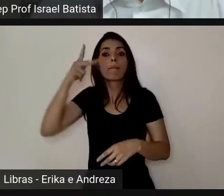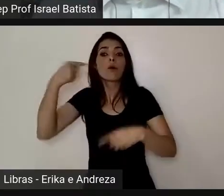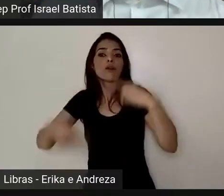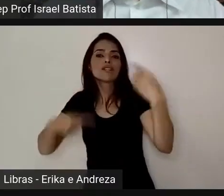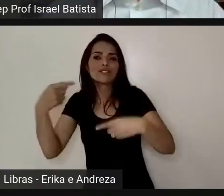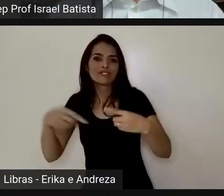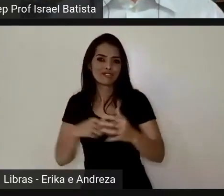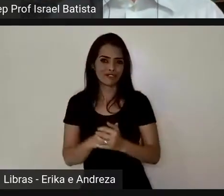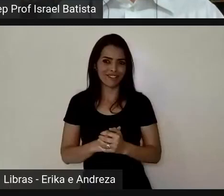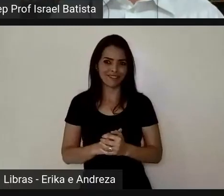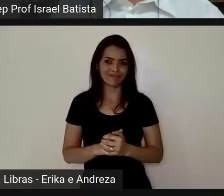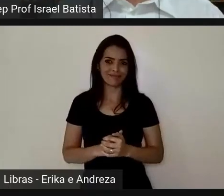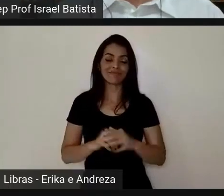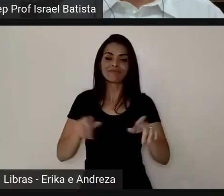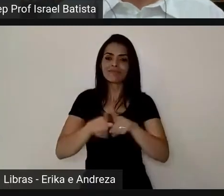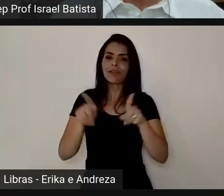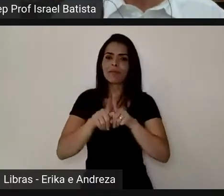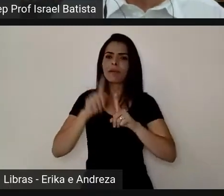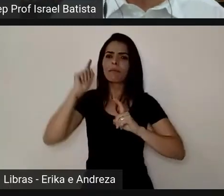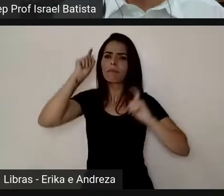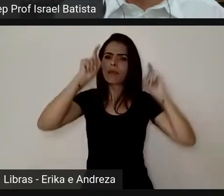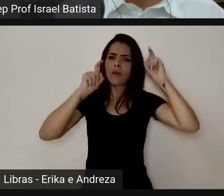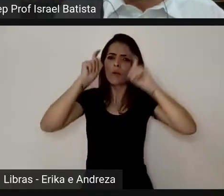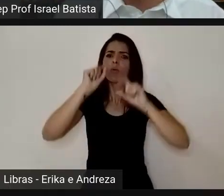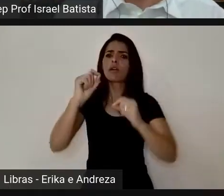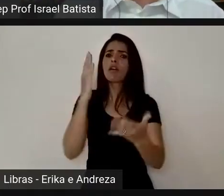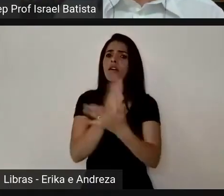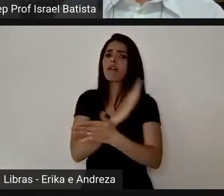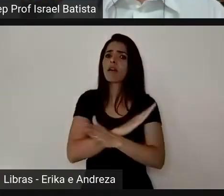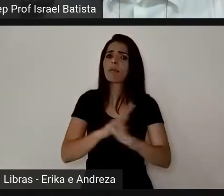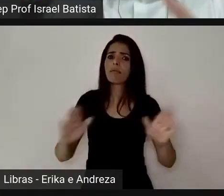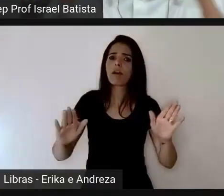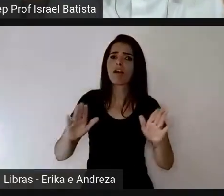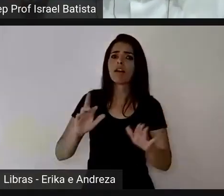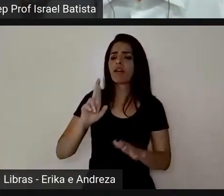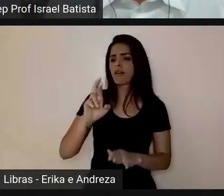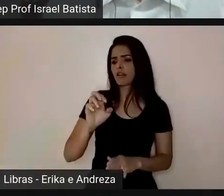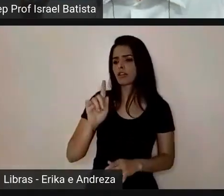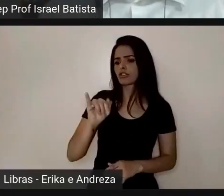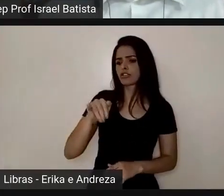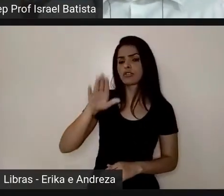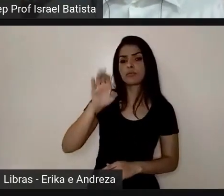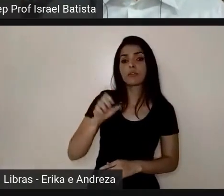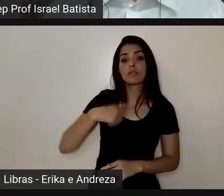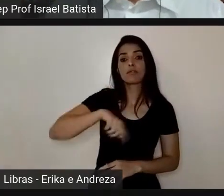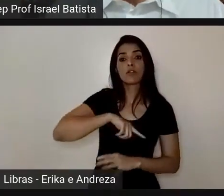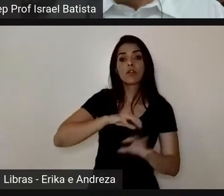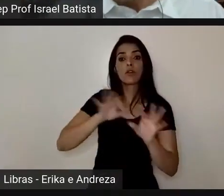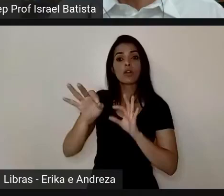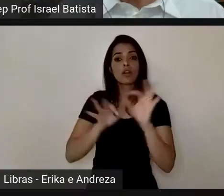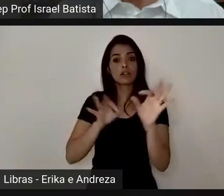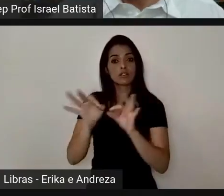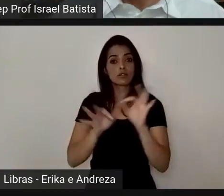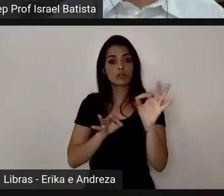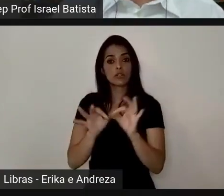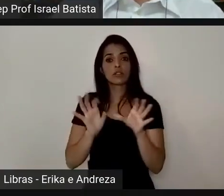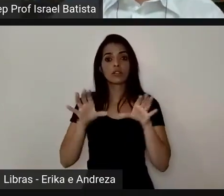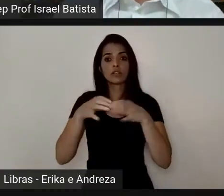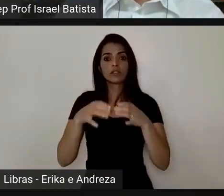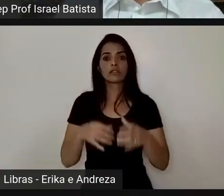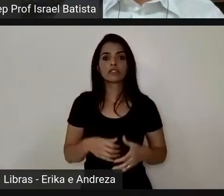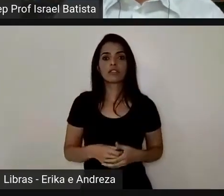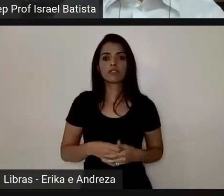uma preocupação muito grande sobre a extinção do regime jurídico único, que para nós organizou o serviço público